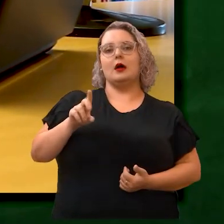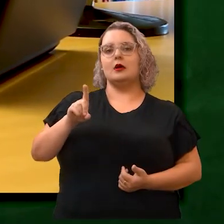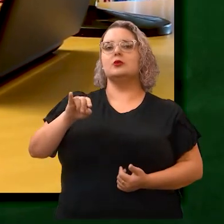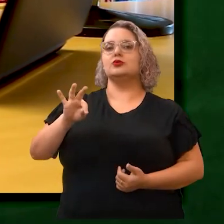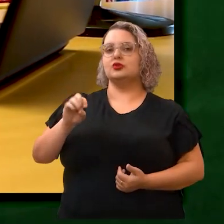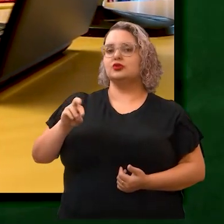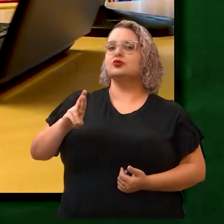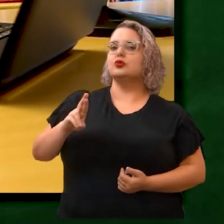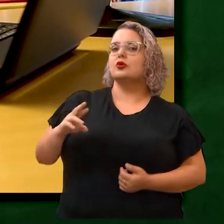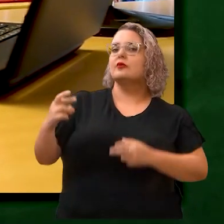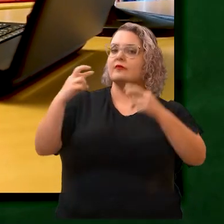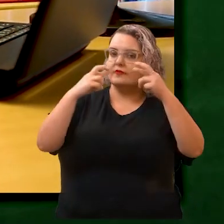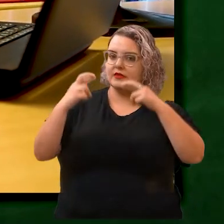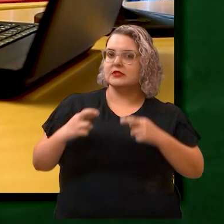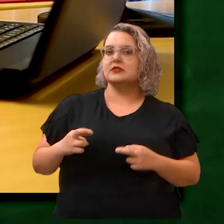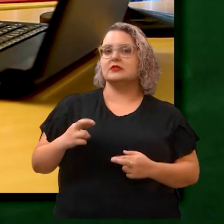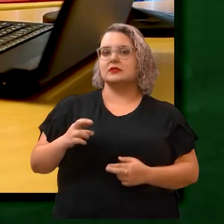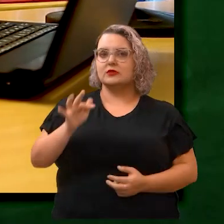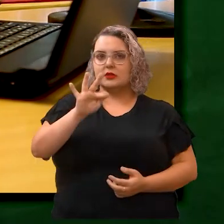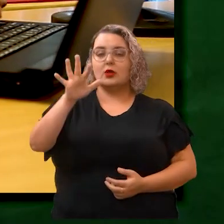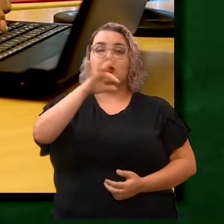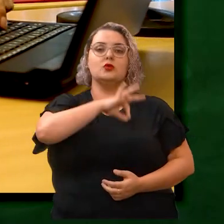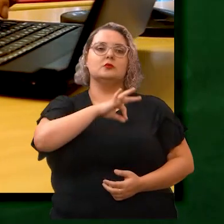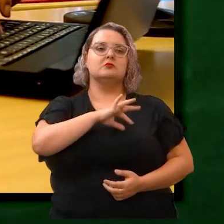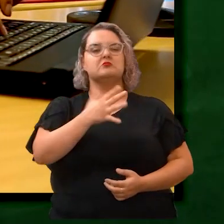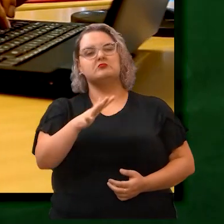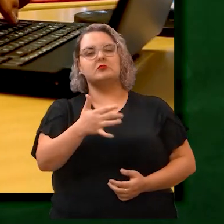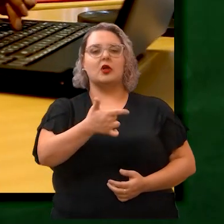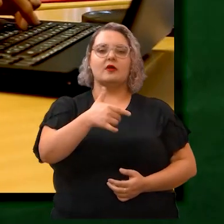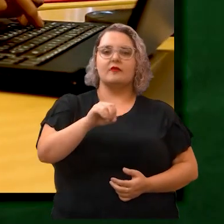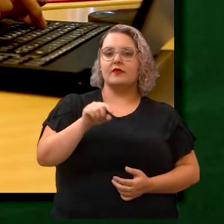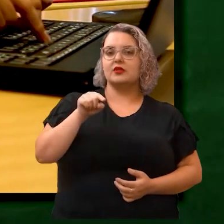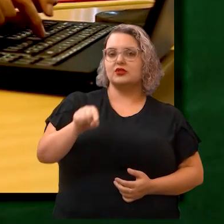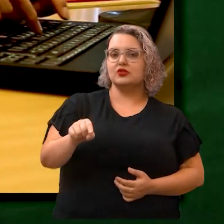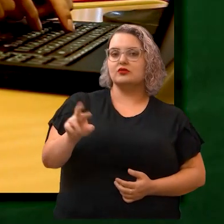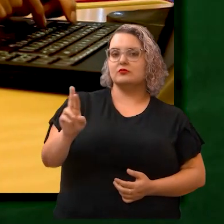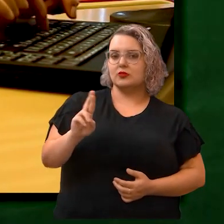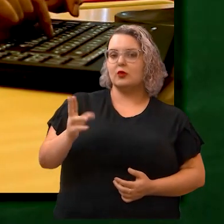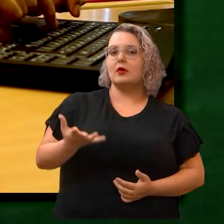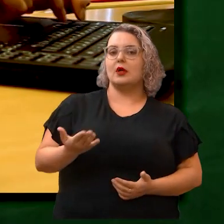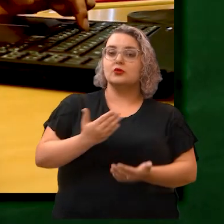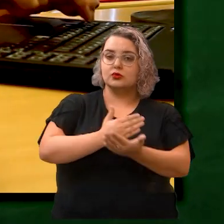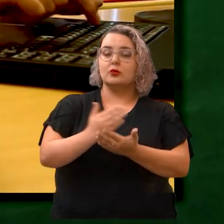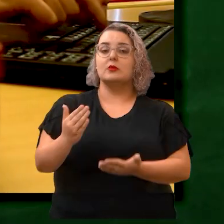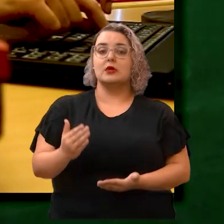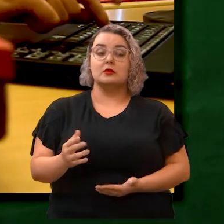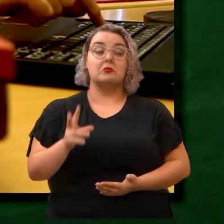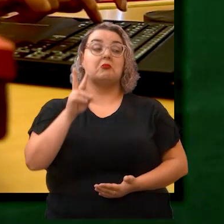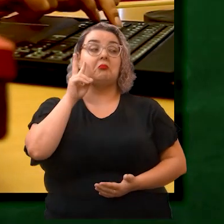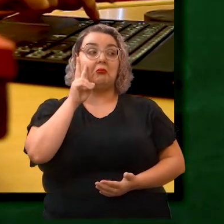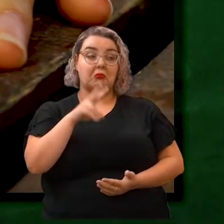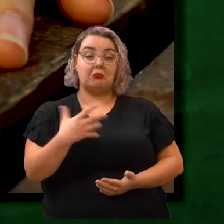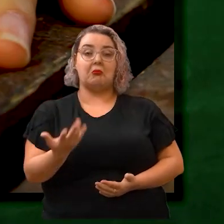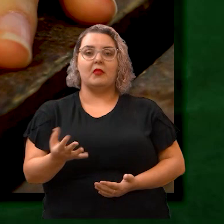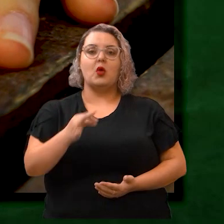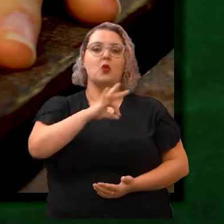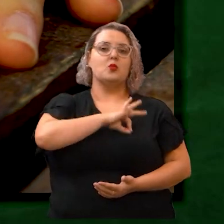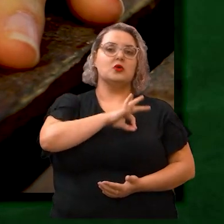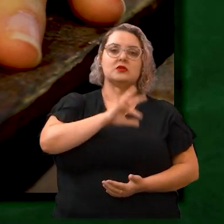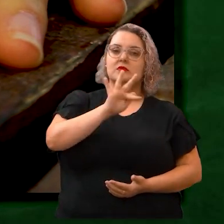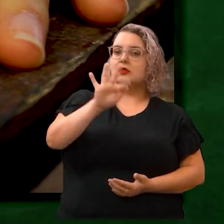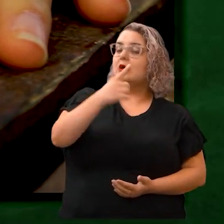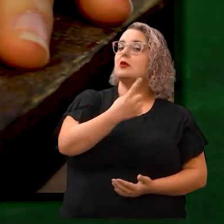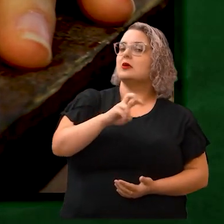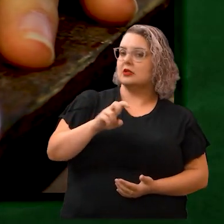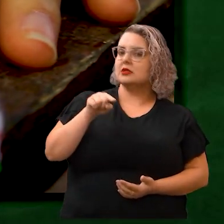o editor fiscal da Receita Federal qual é o salário o salário está em torno de 20 mil inicial Tá vendo Então Polícia Federal cerca de